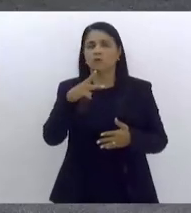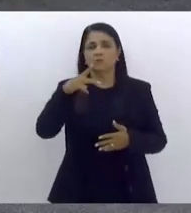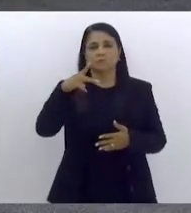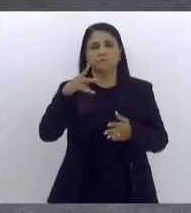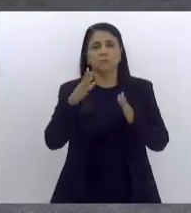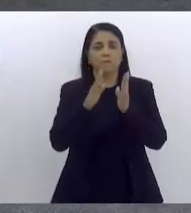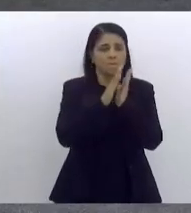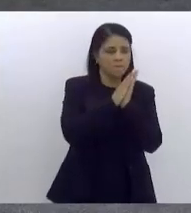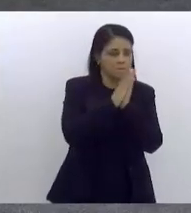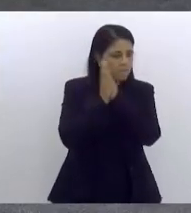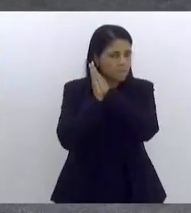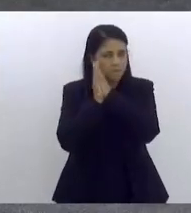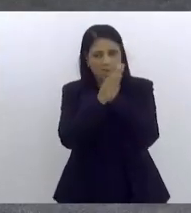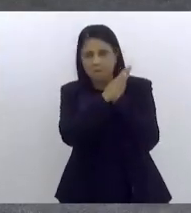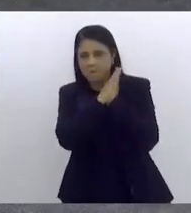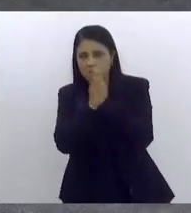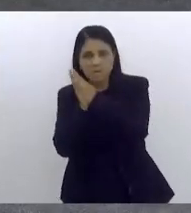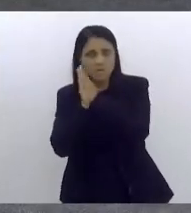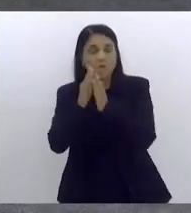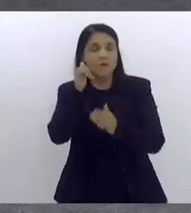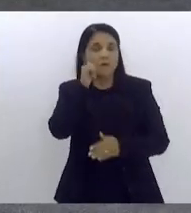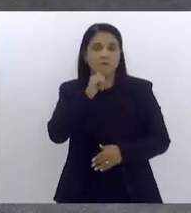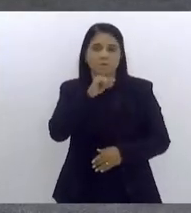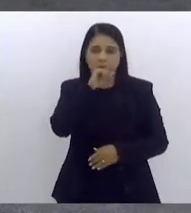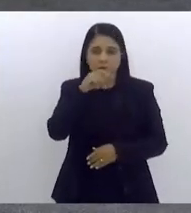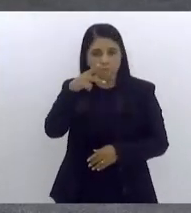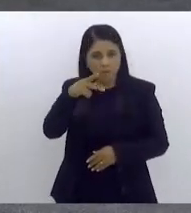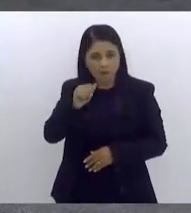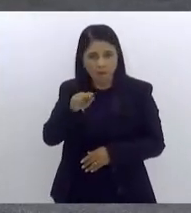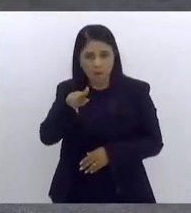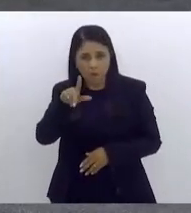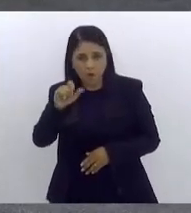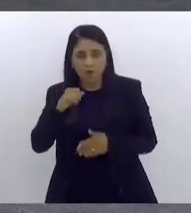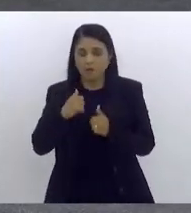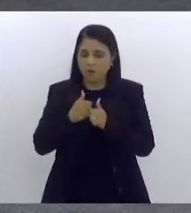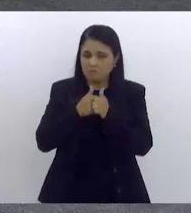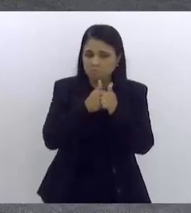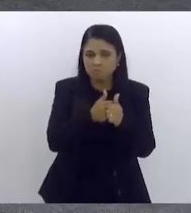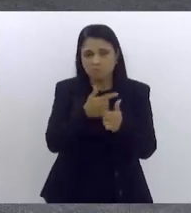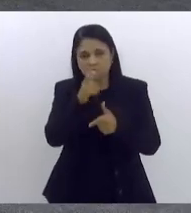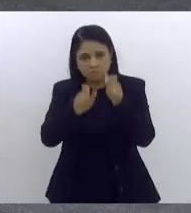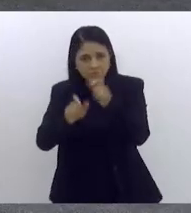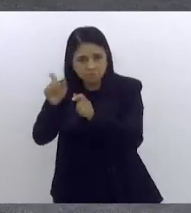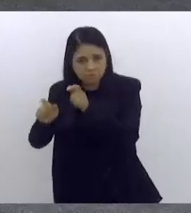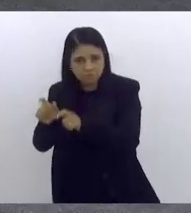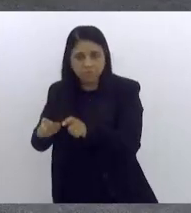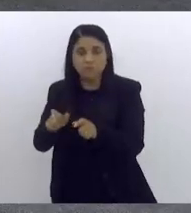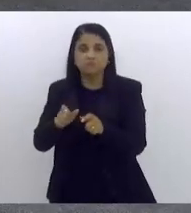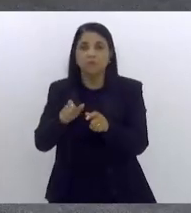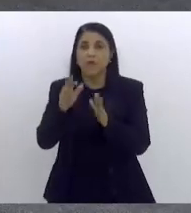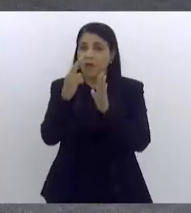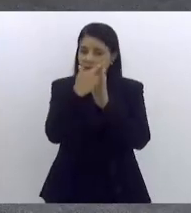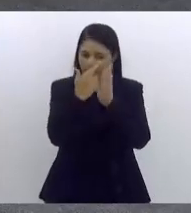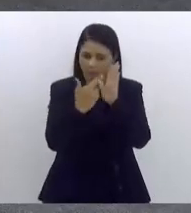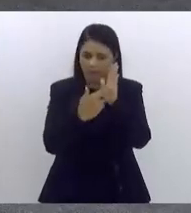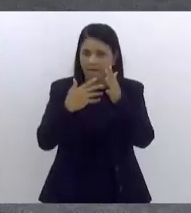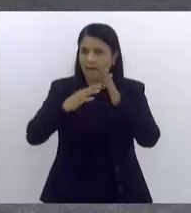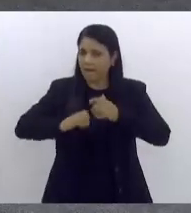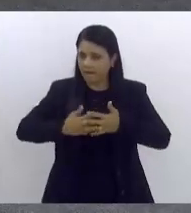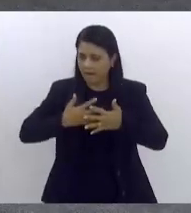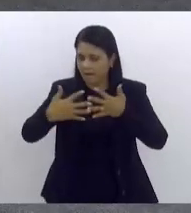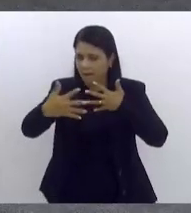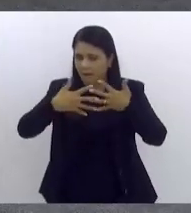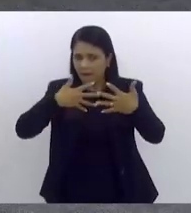de todos os que acompanharam ela, e Vossa Excelência traz isso para criar uma regra muito clara e